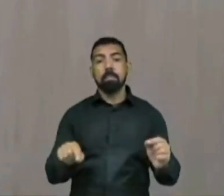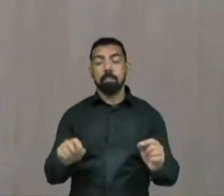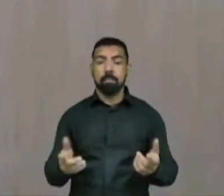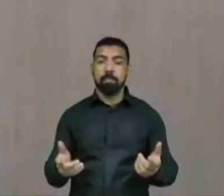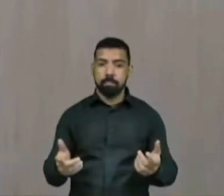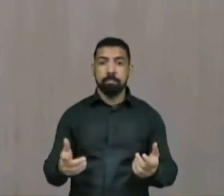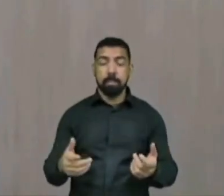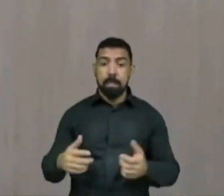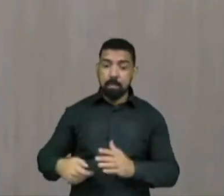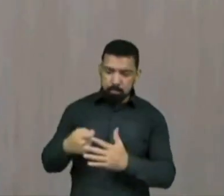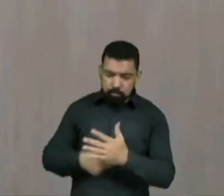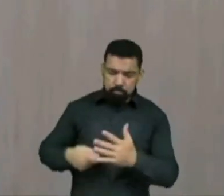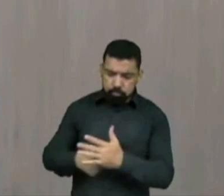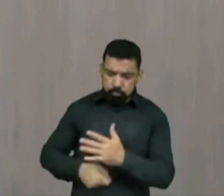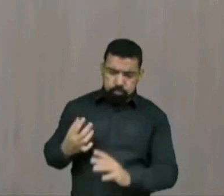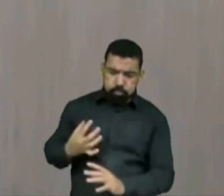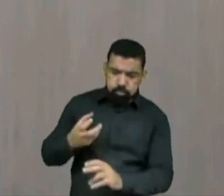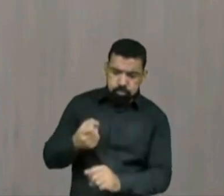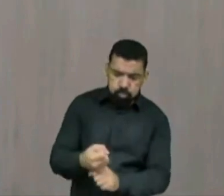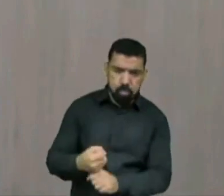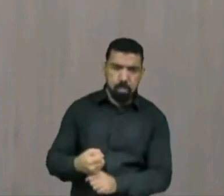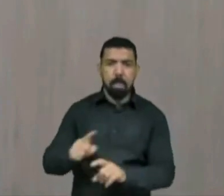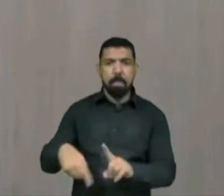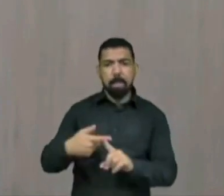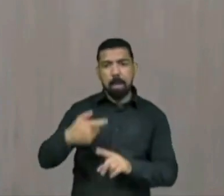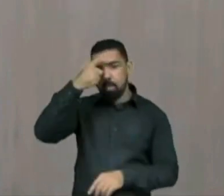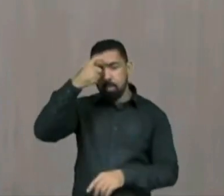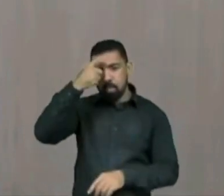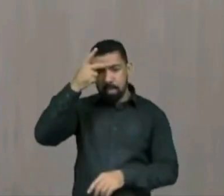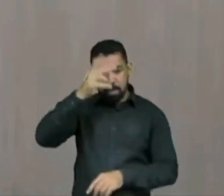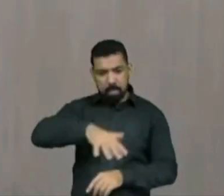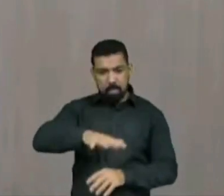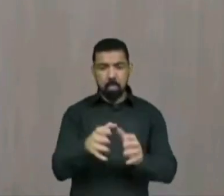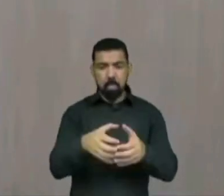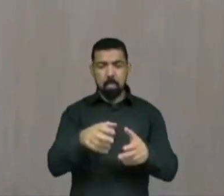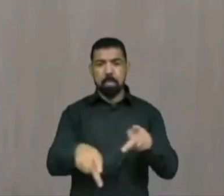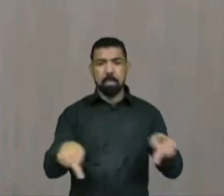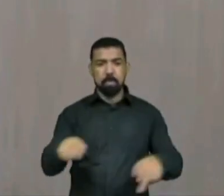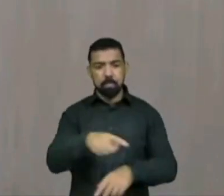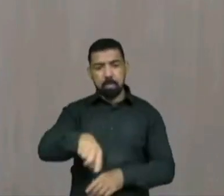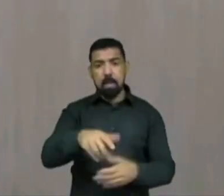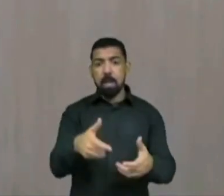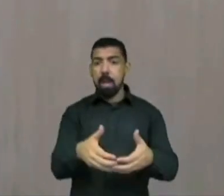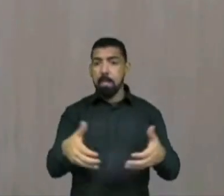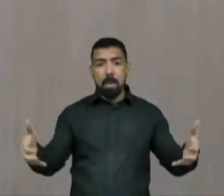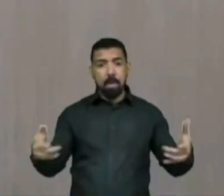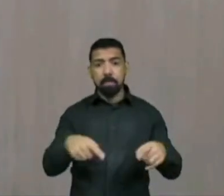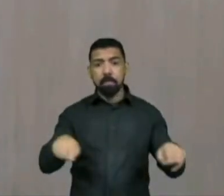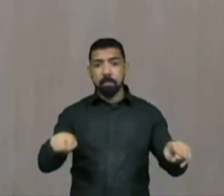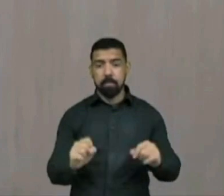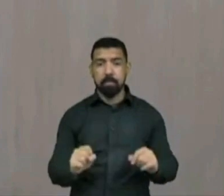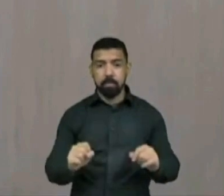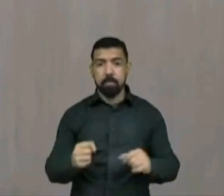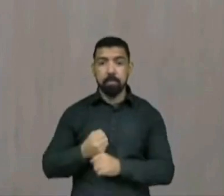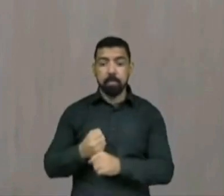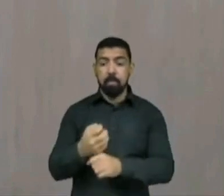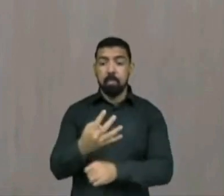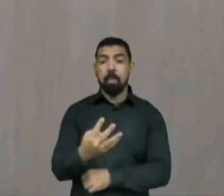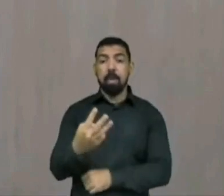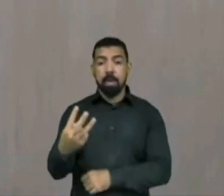das lutas e da consciência da classe trabalhadora, da maioria do povo, que ao longo dos últimos 43